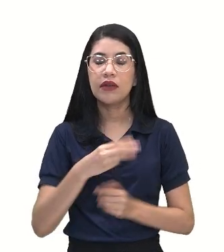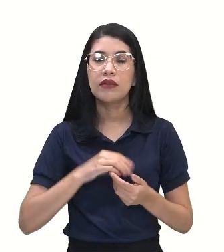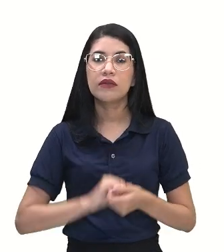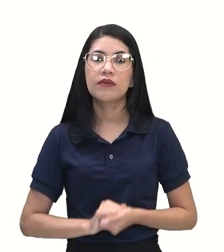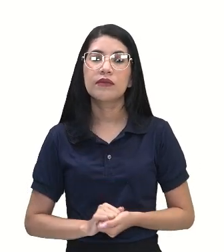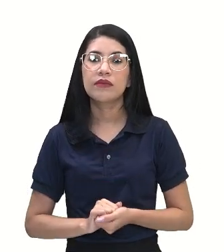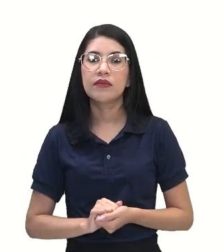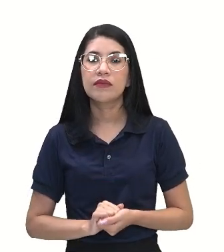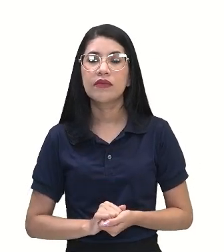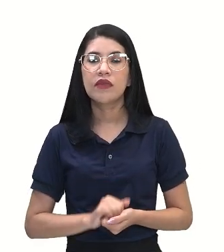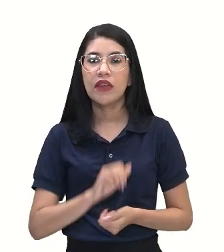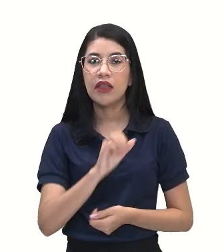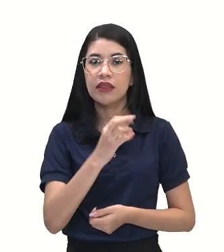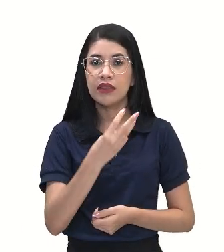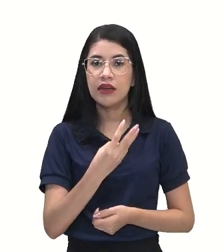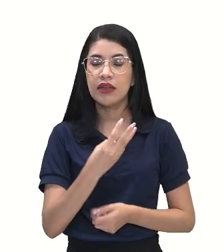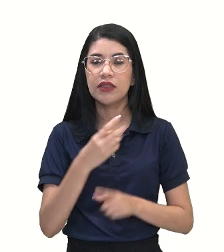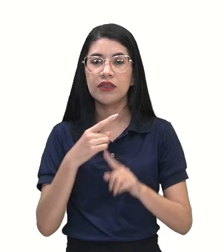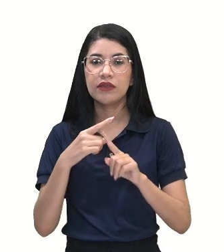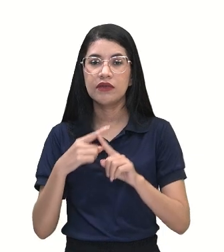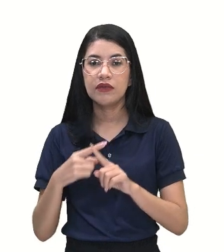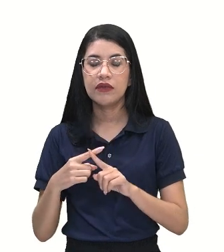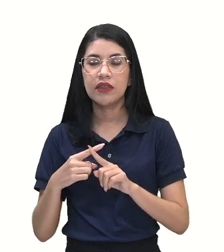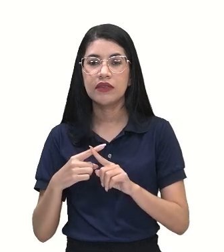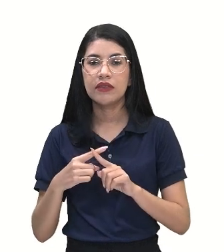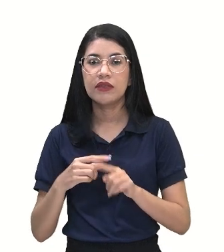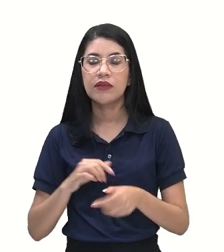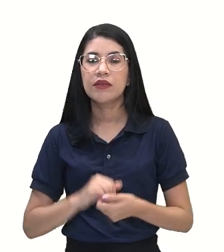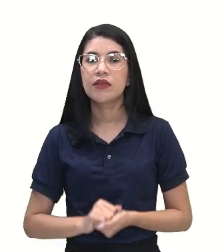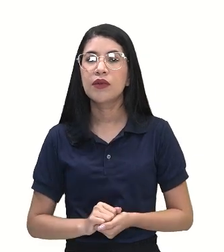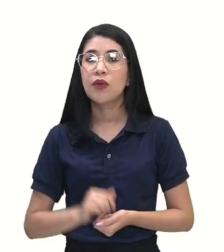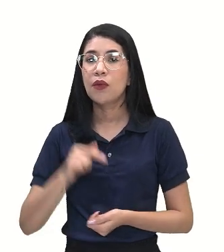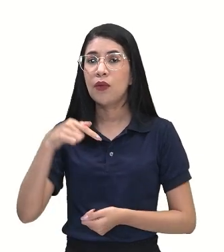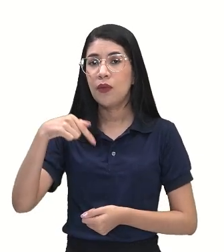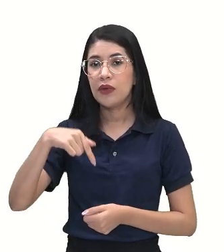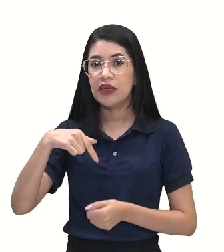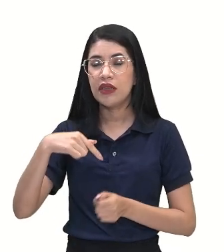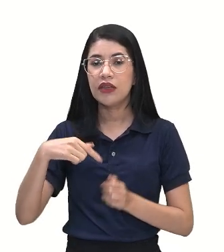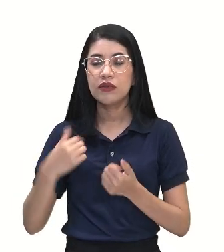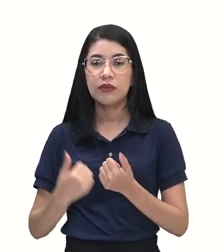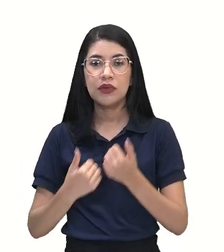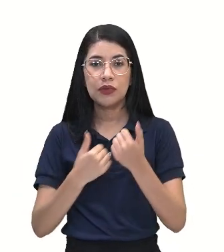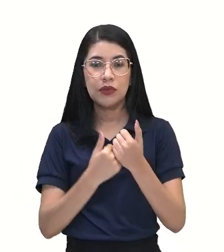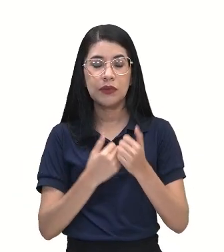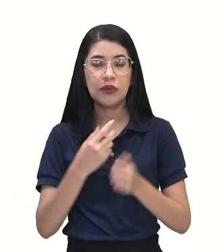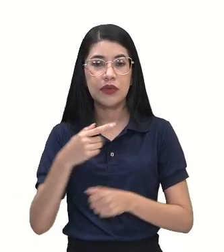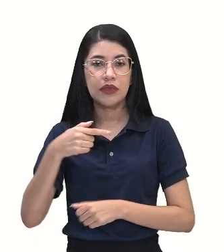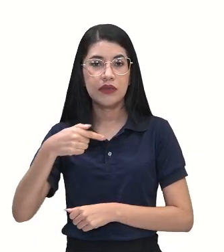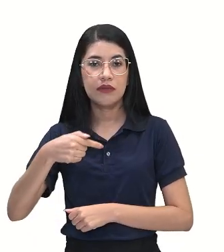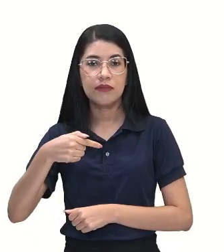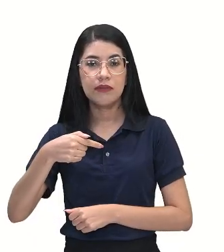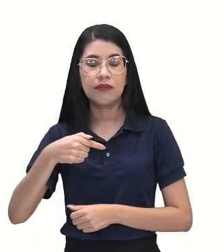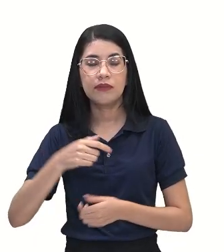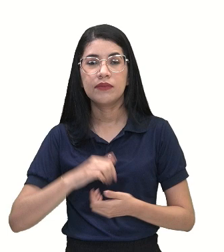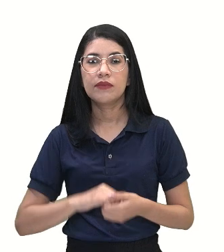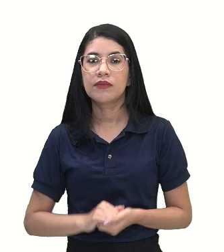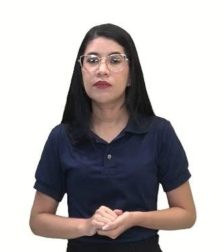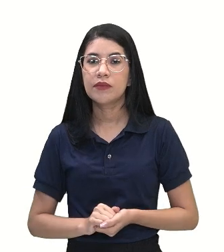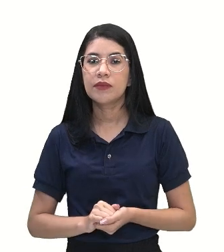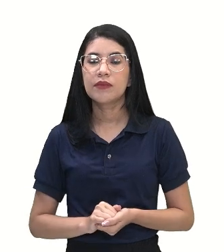3 vezes Q é a razão, tá? Esse Q aqui é a